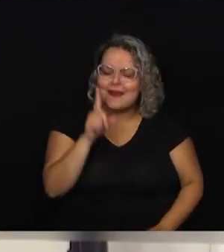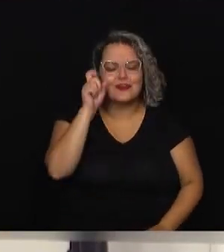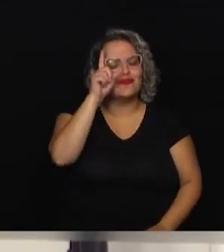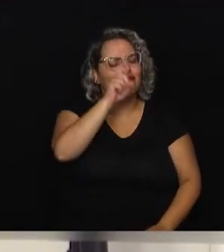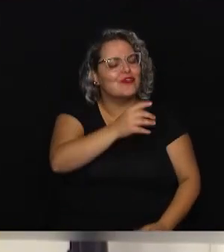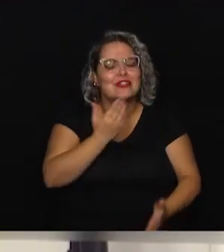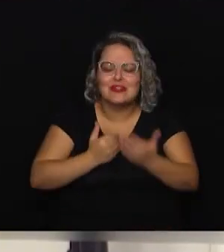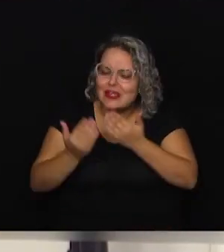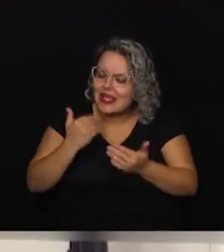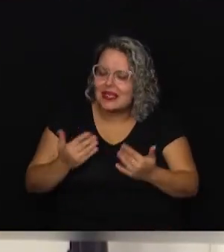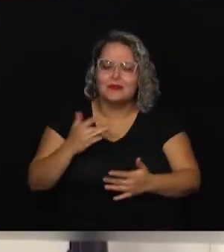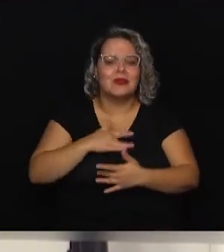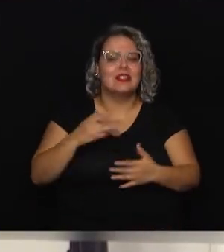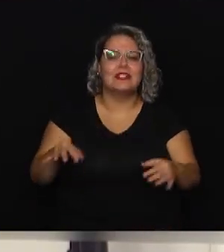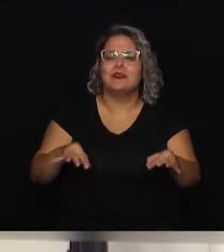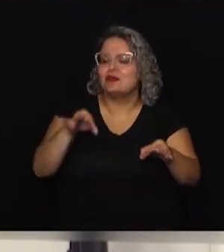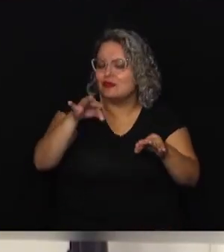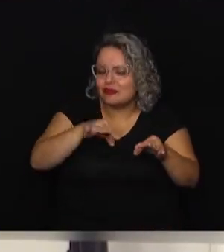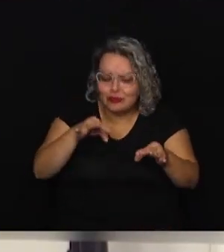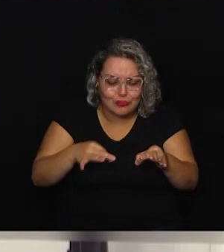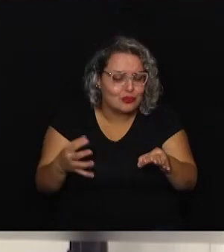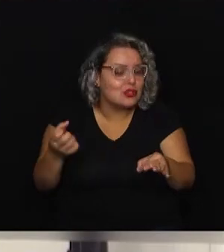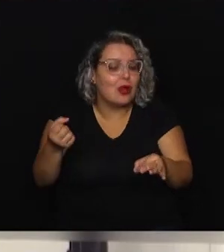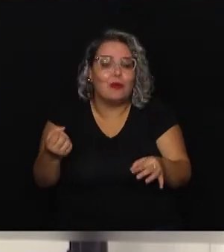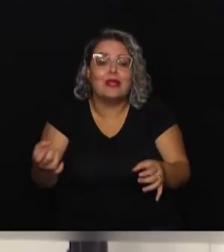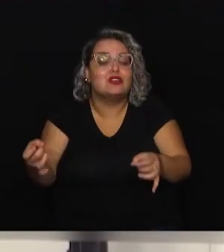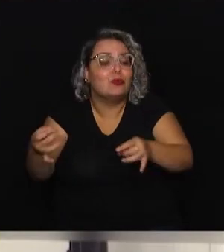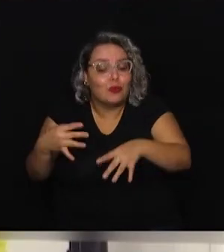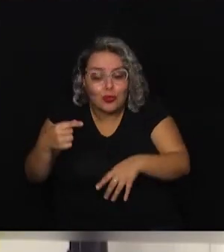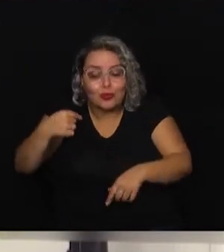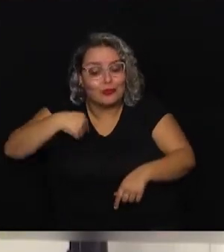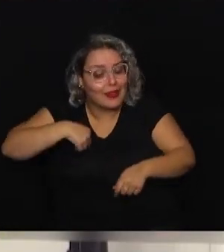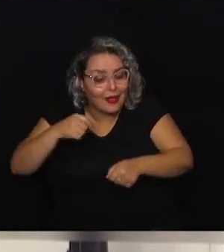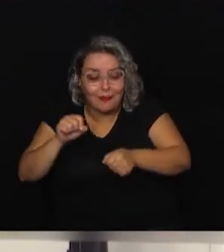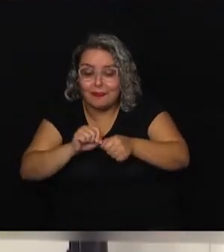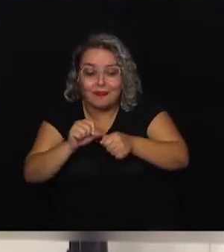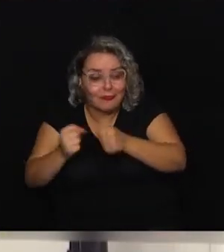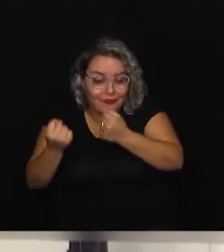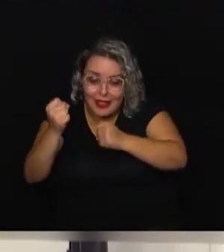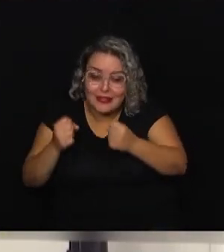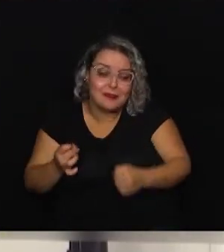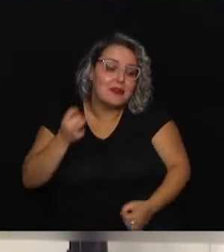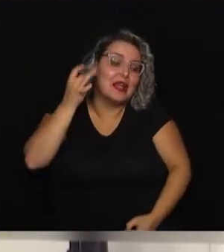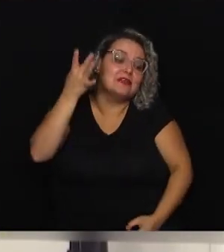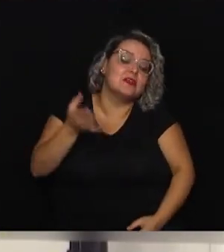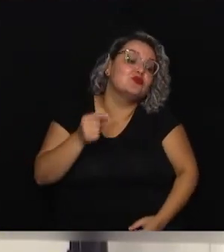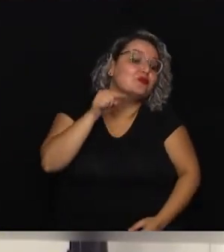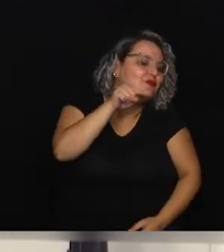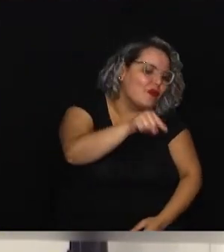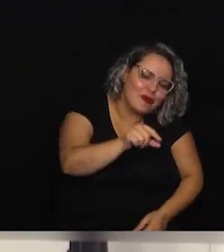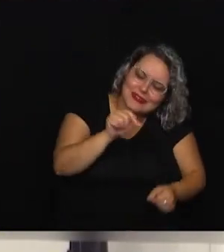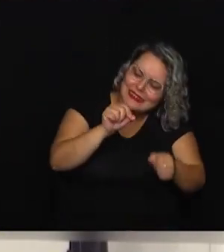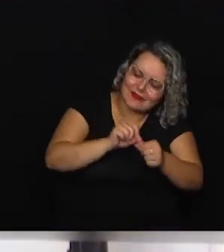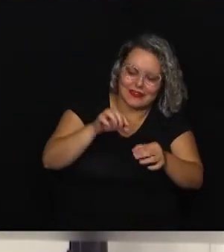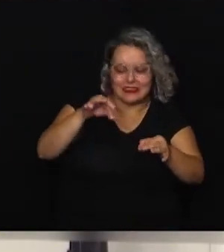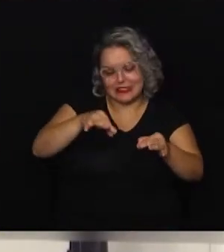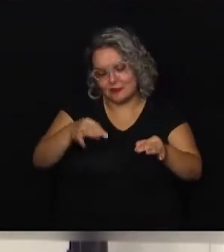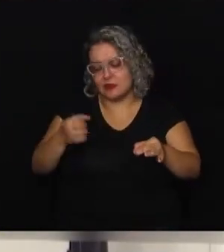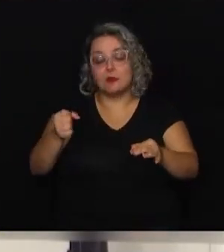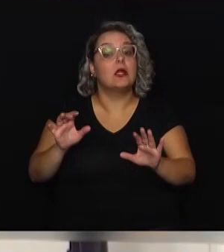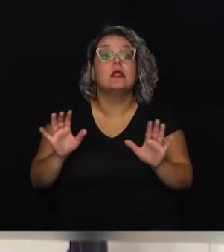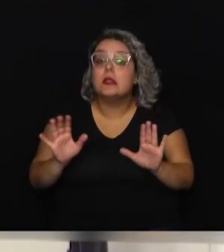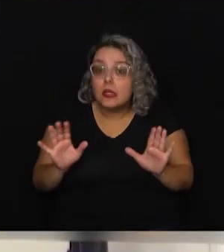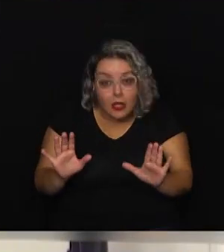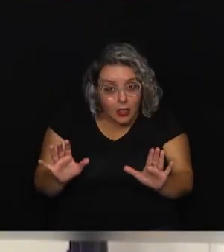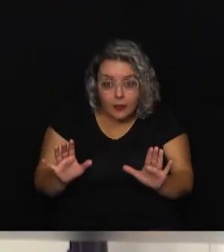um chá com leite pronto, isso é muito mais fácil do que você fazer um chá com leite na sua casa, não é.